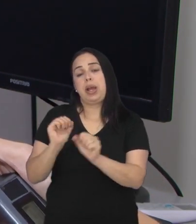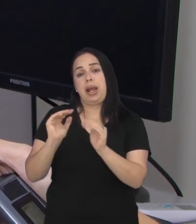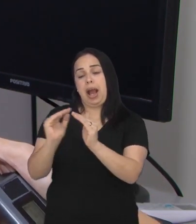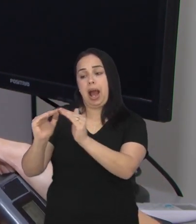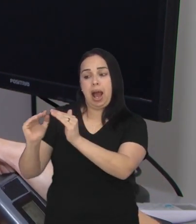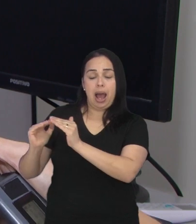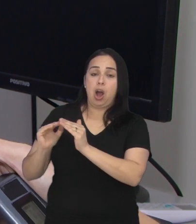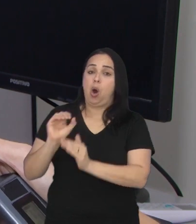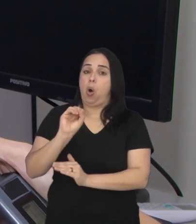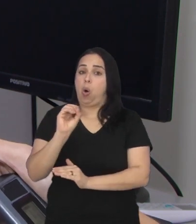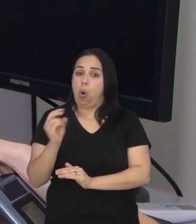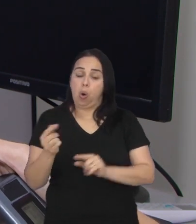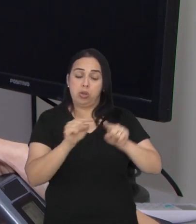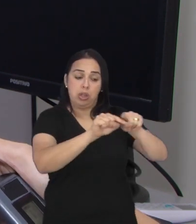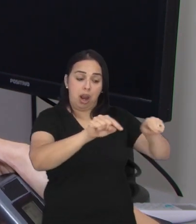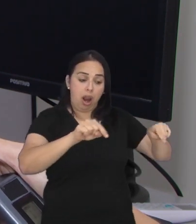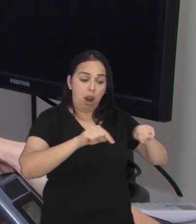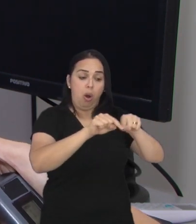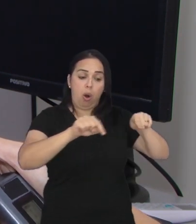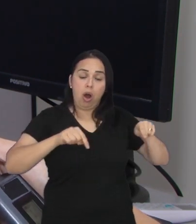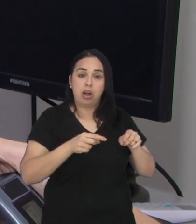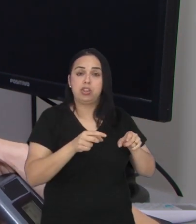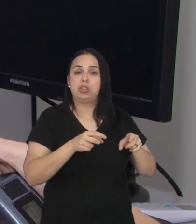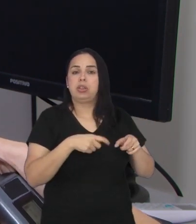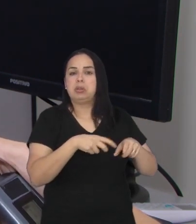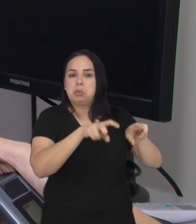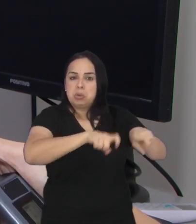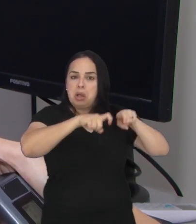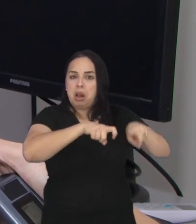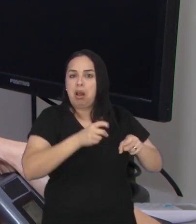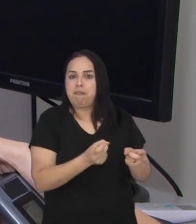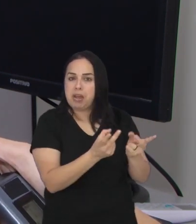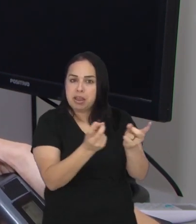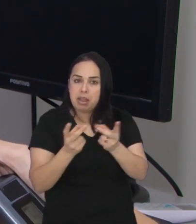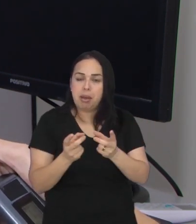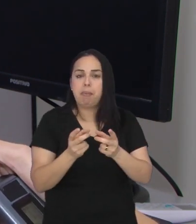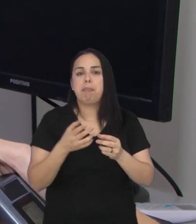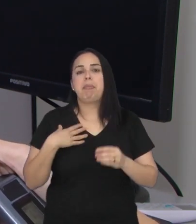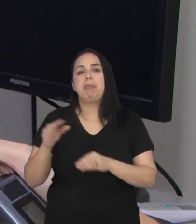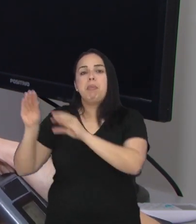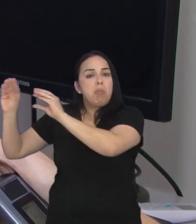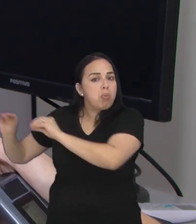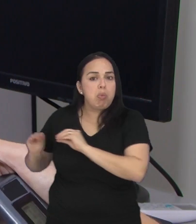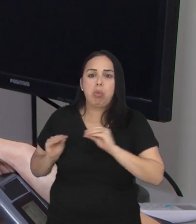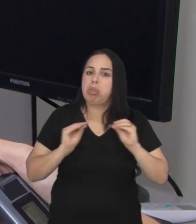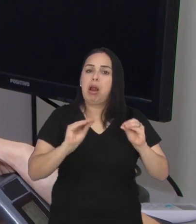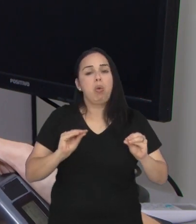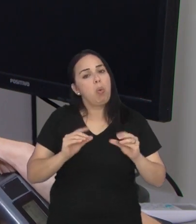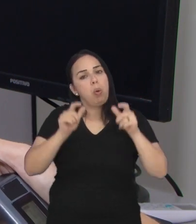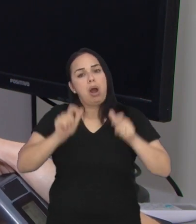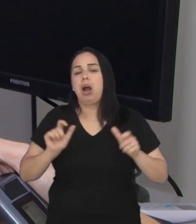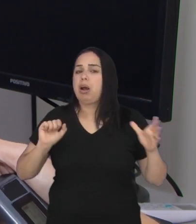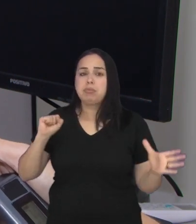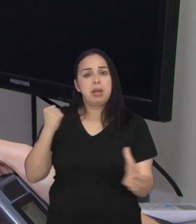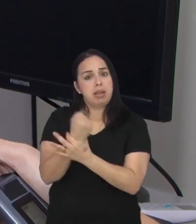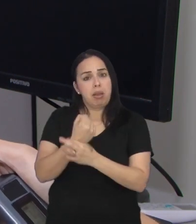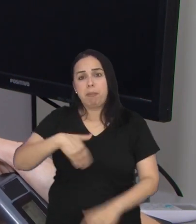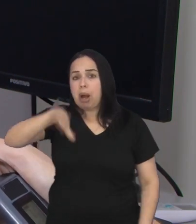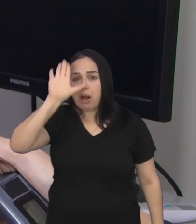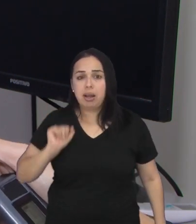mais grave. Ou seja, se ocorrer uma lesão corporal, vai ser a lesão corporal que vai absorver o crime de bullying.